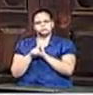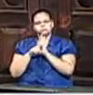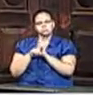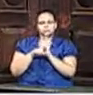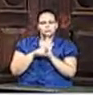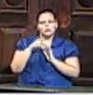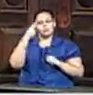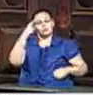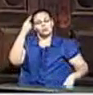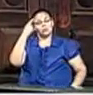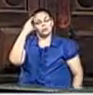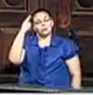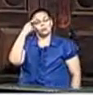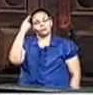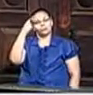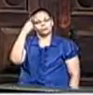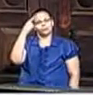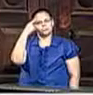Me lembro